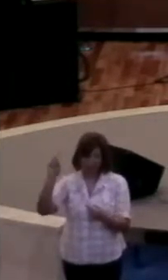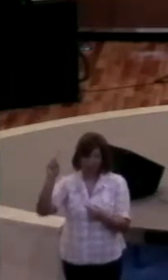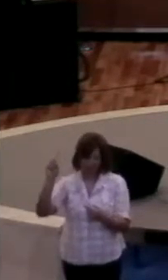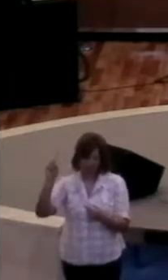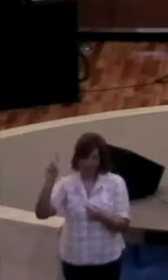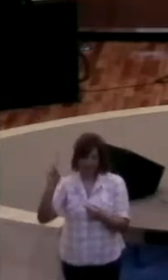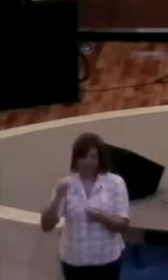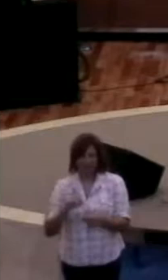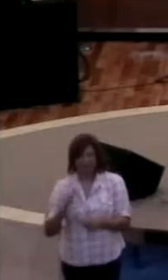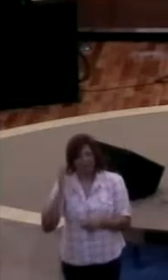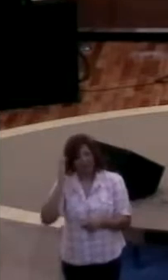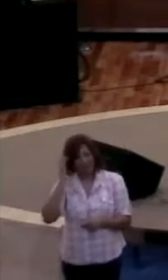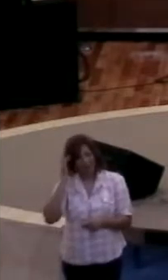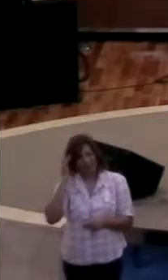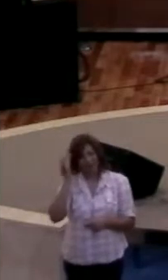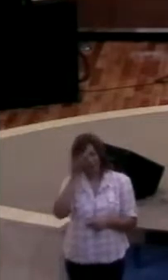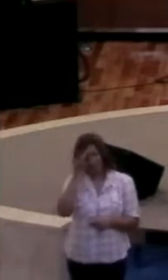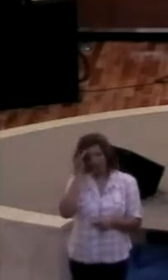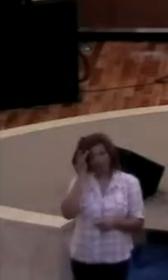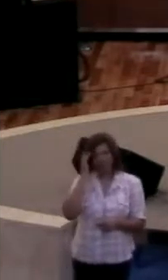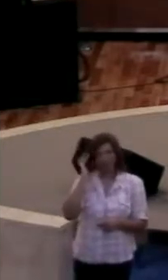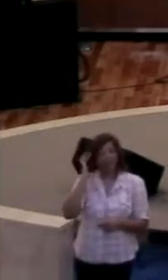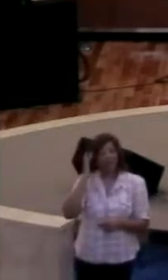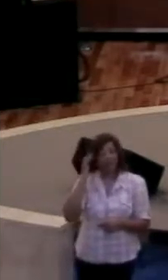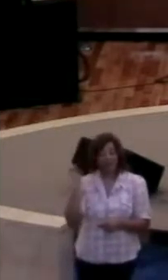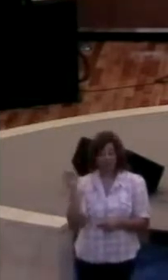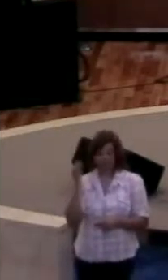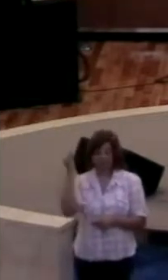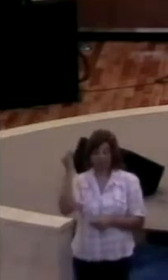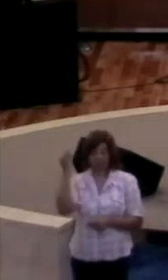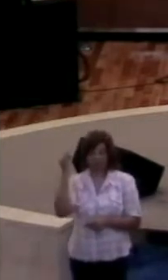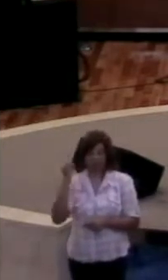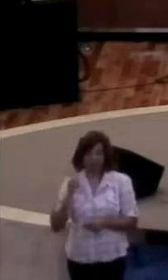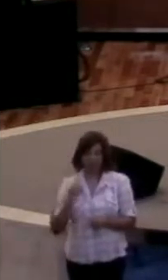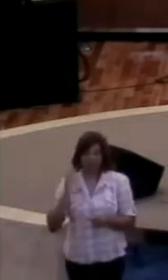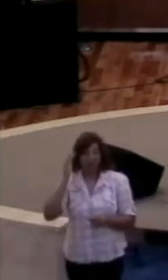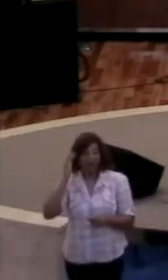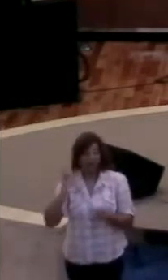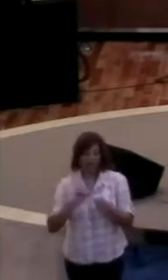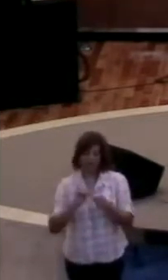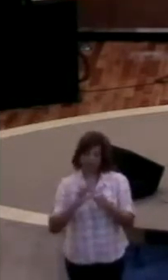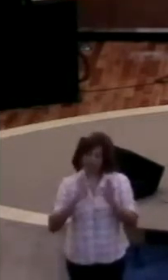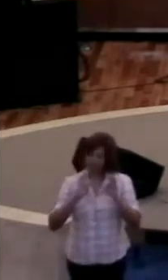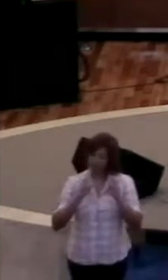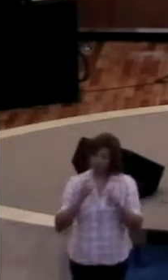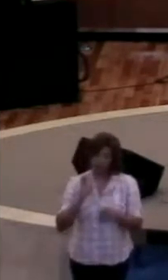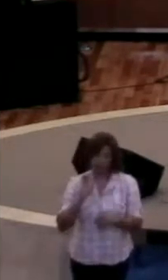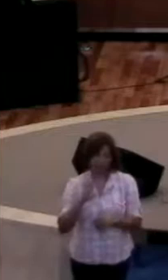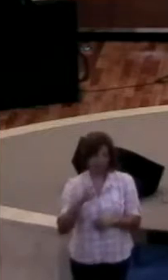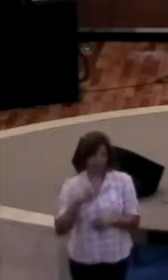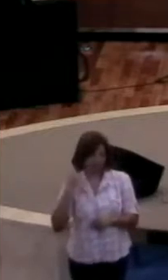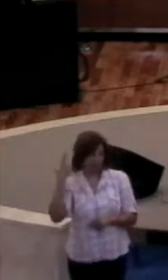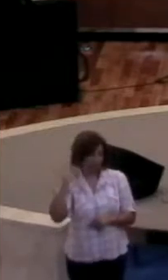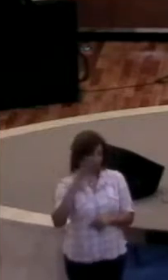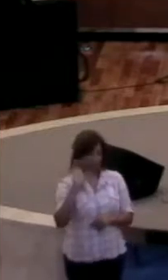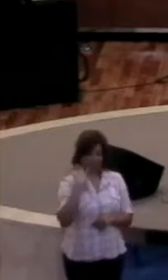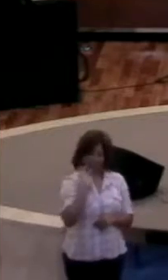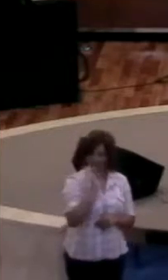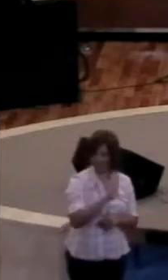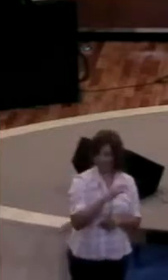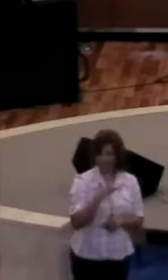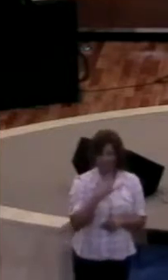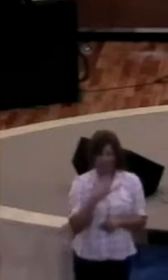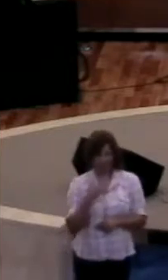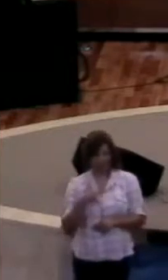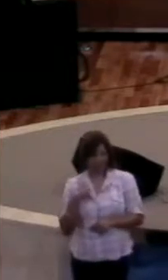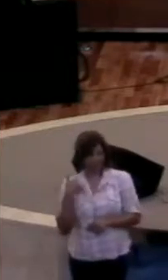É igual você, besta quadrada. Você pensa que você faz tudo sozinho, você pensa que você conseguiu sozinho, você pensa que